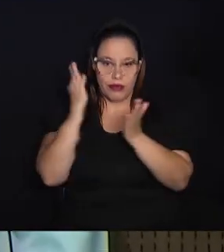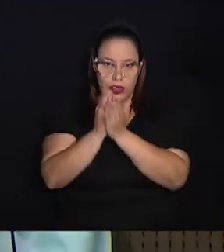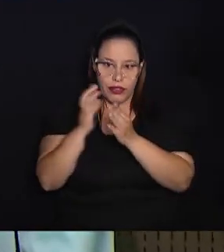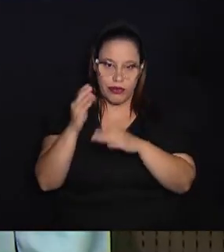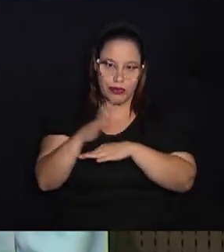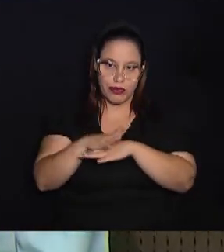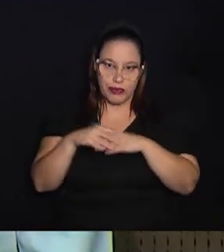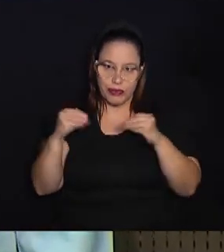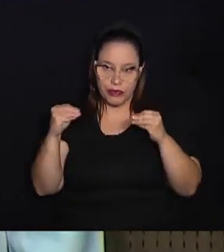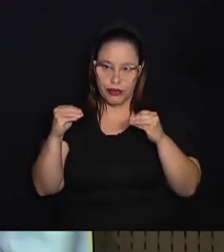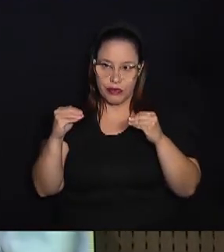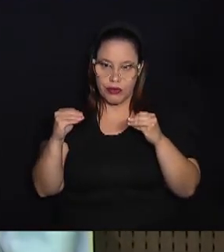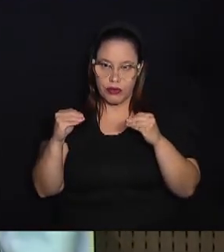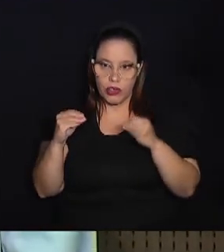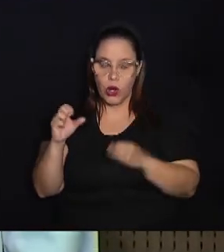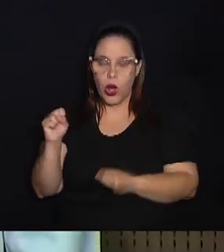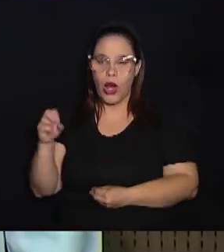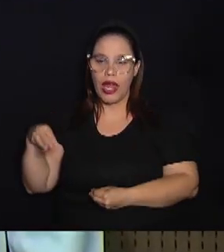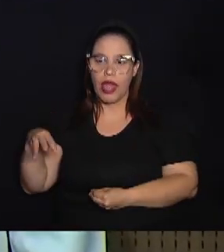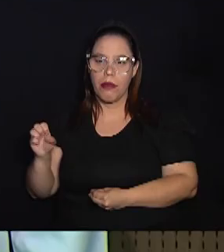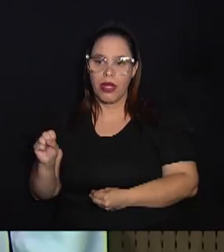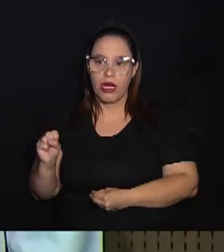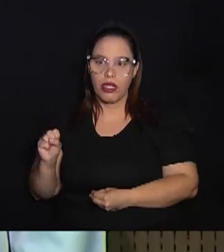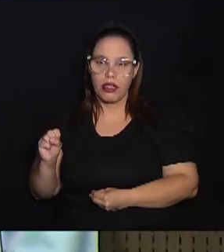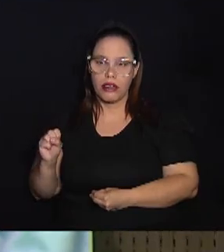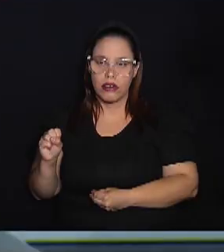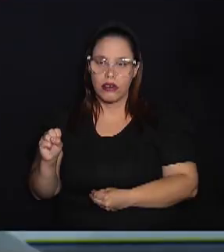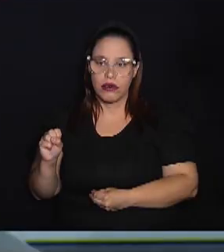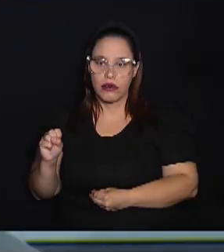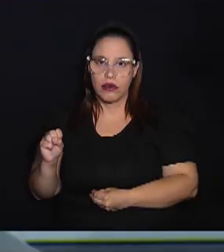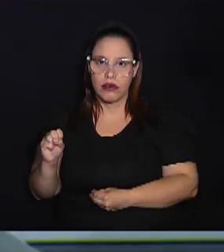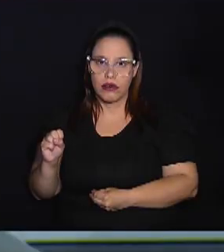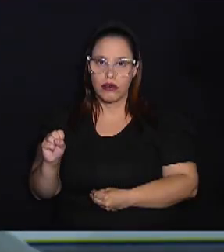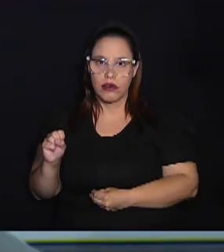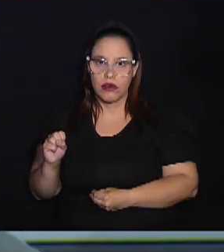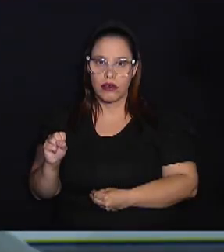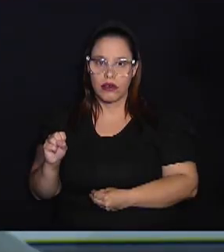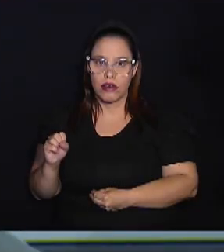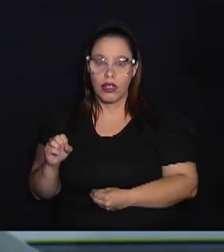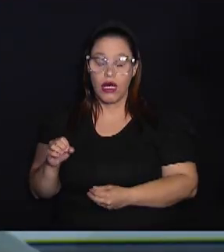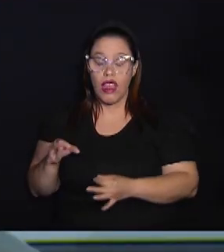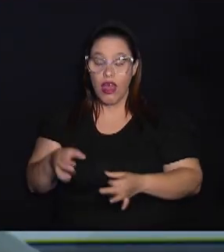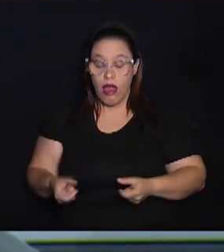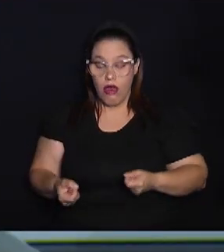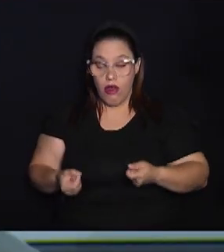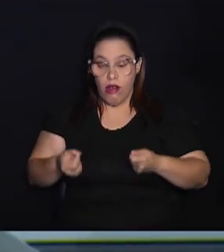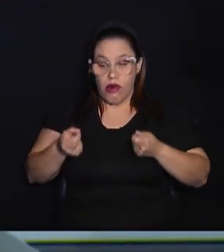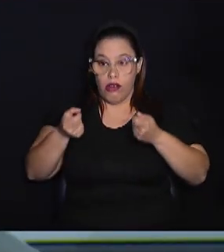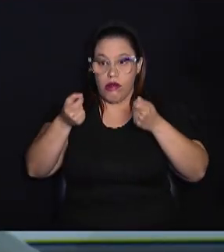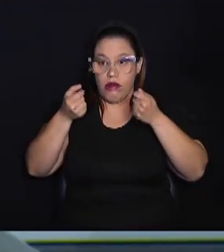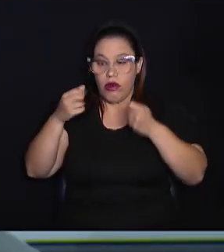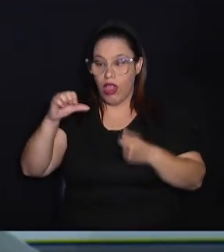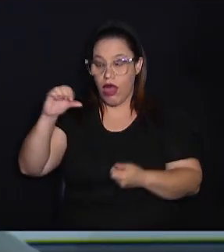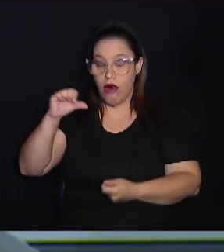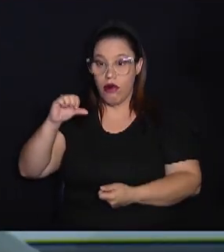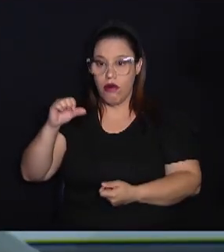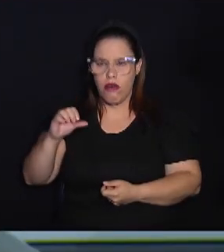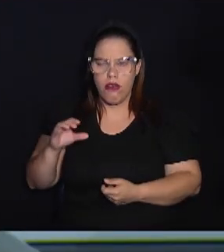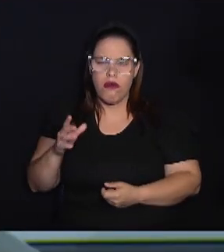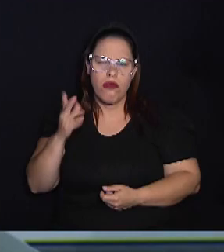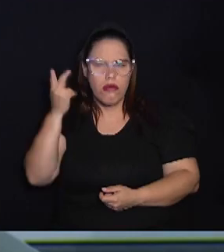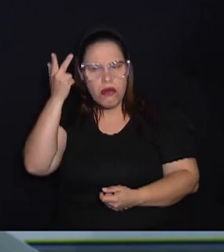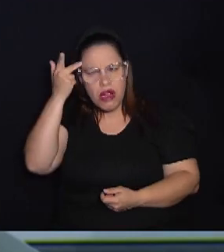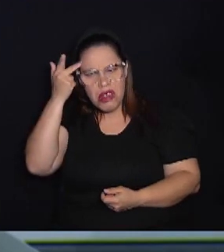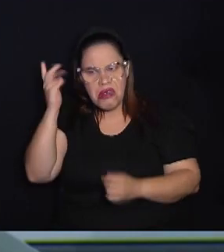De acordo com a OMS, a Organização Mundial de Saúde, este tipo de câncer é o 9º mais comum no mundo inteiro.